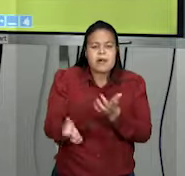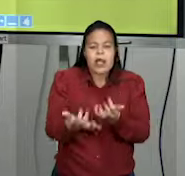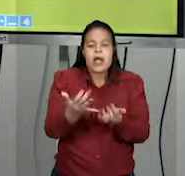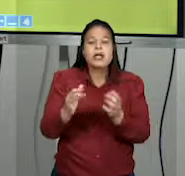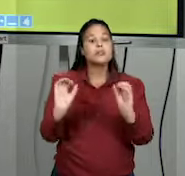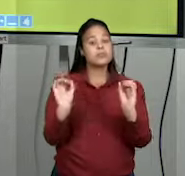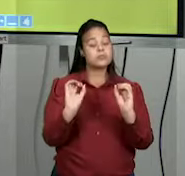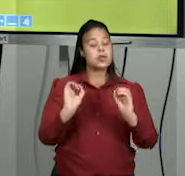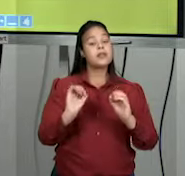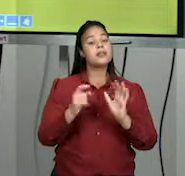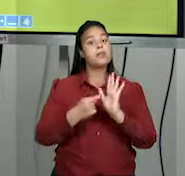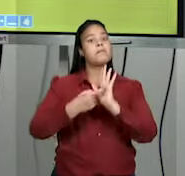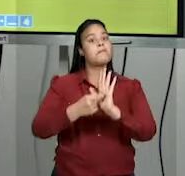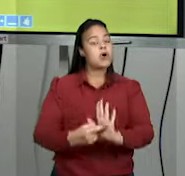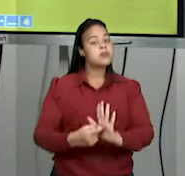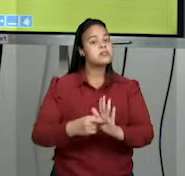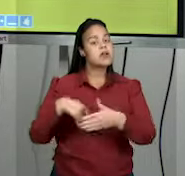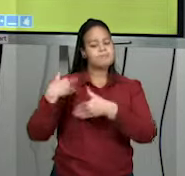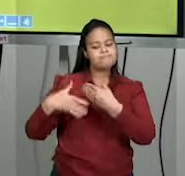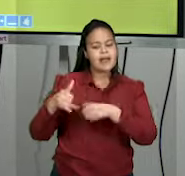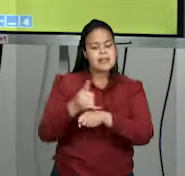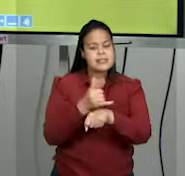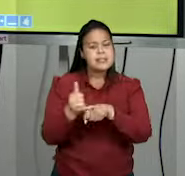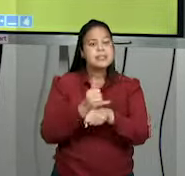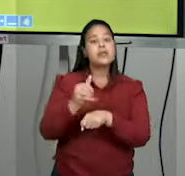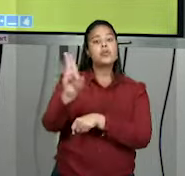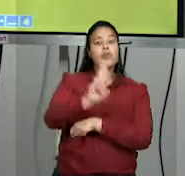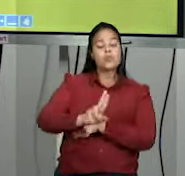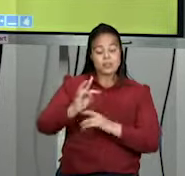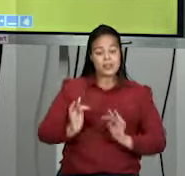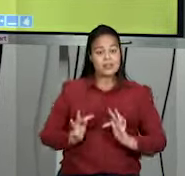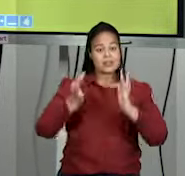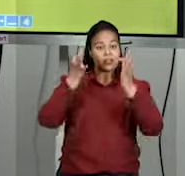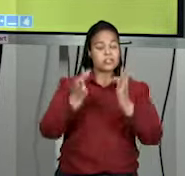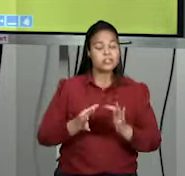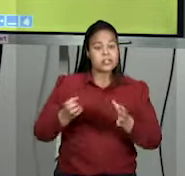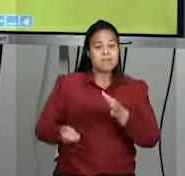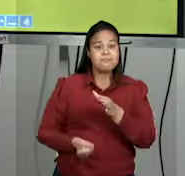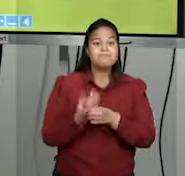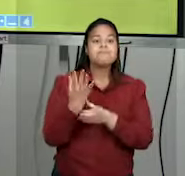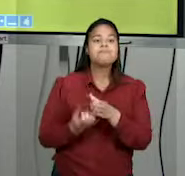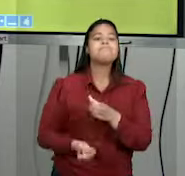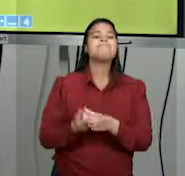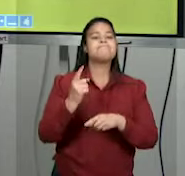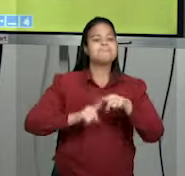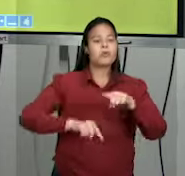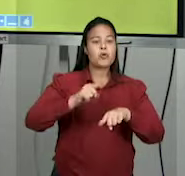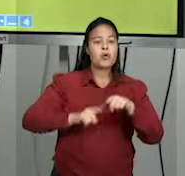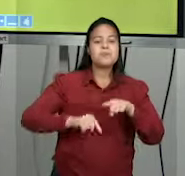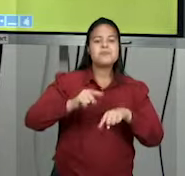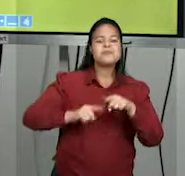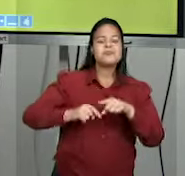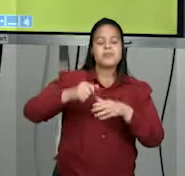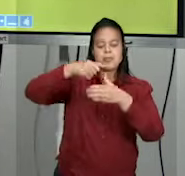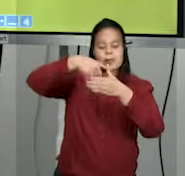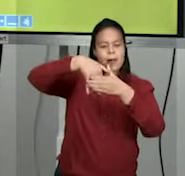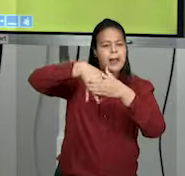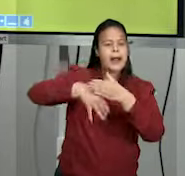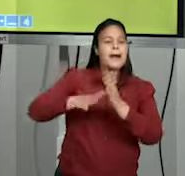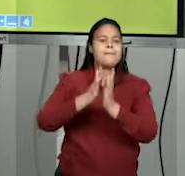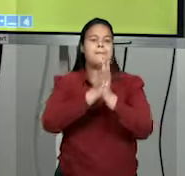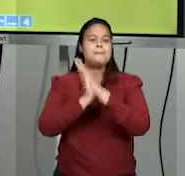mostra para a gente um desenvolvimento da tecnologia, da produção do material, do enchimento do brinquedo, veja